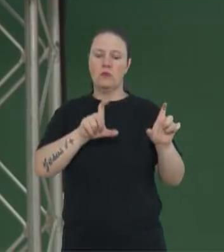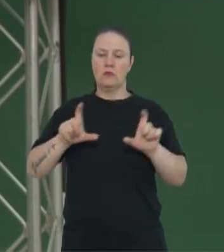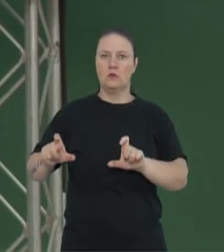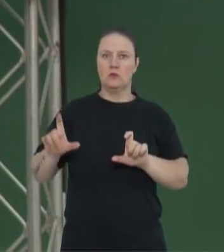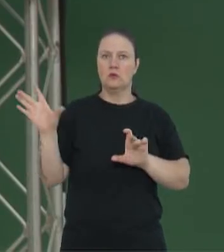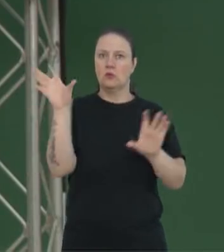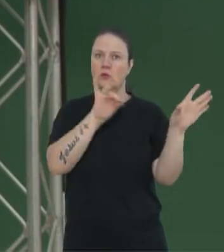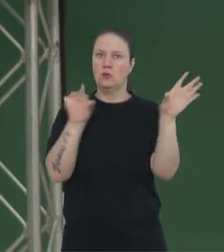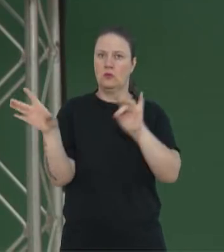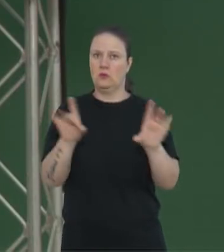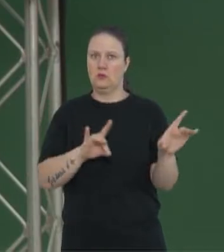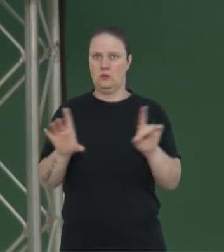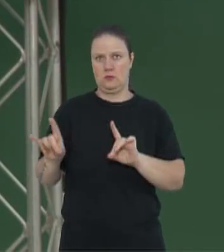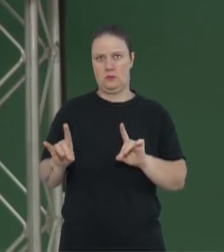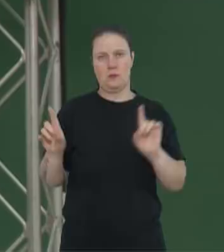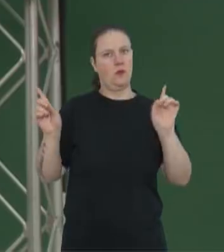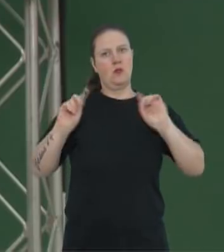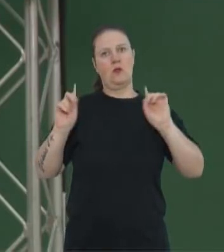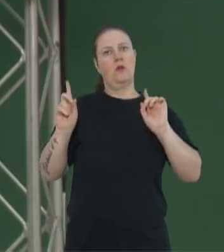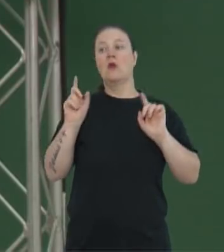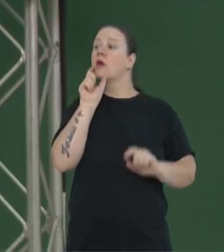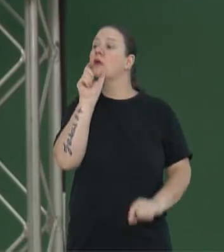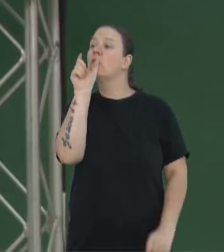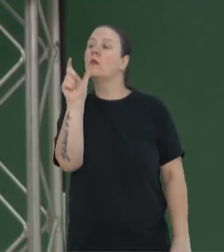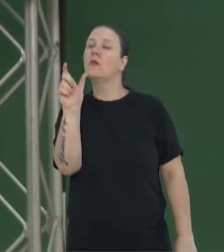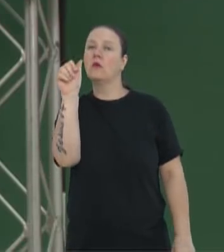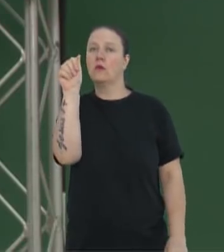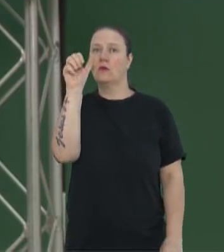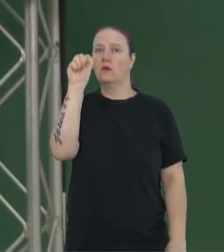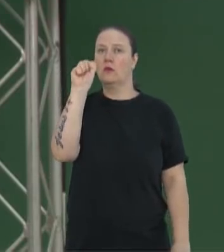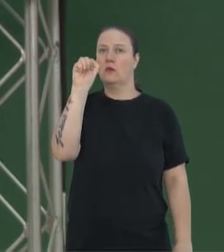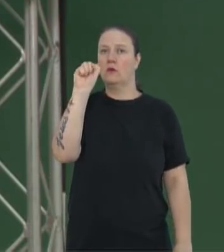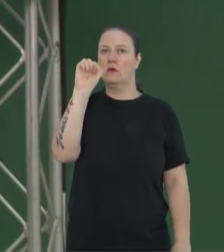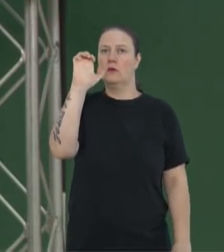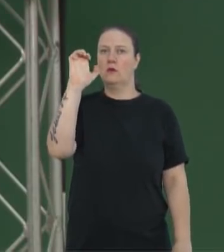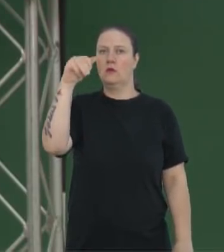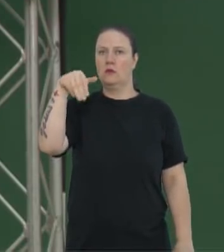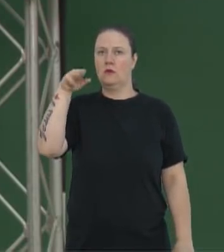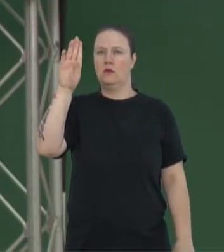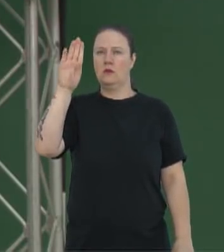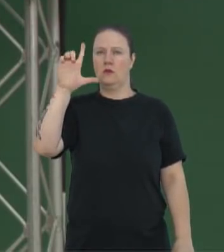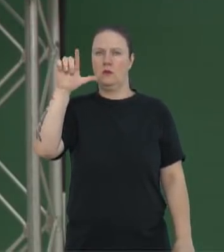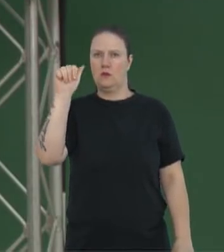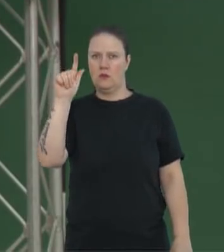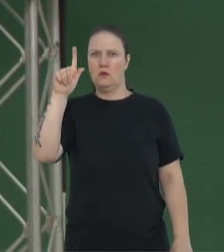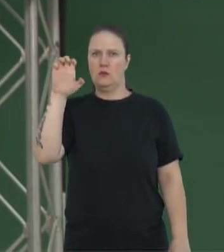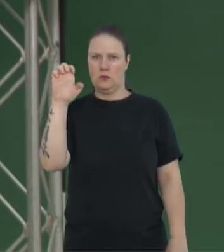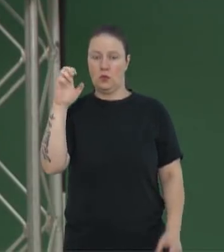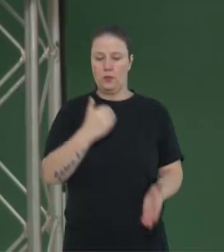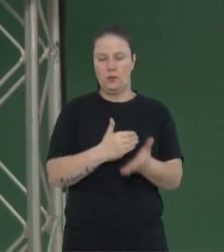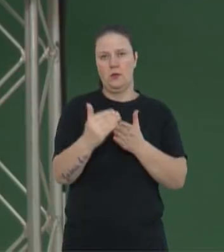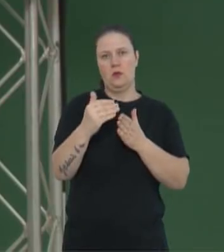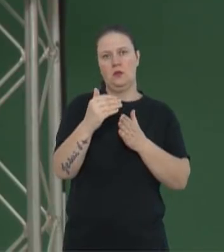tridimensionais, mas não assemblagem, que é um nome que vai ser pensado lá nos anos 50.